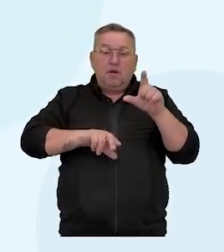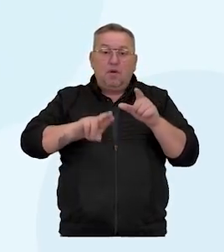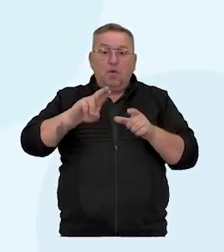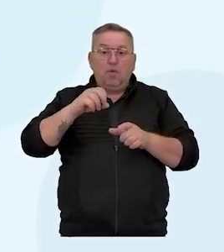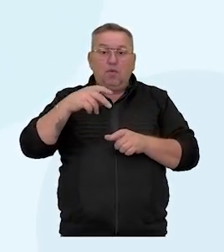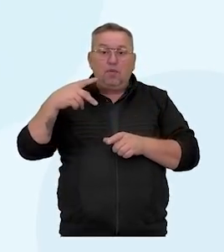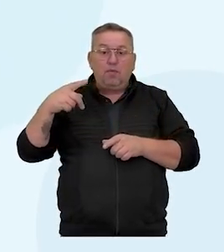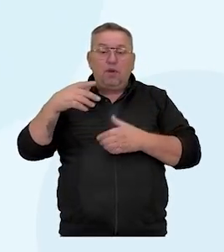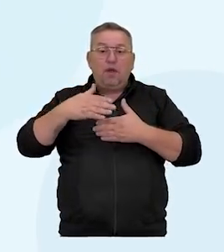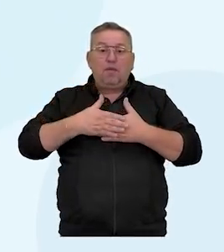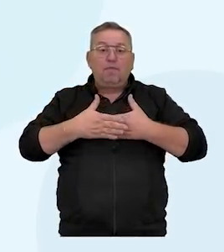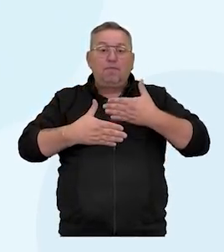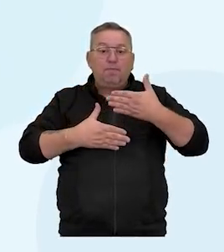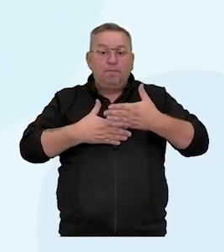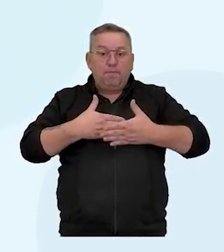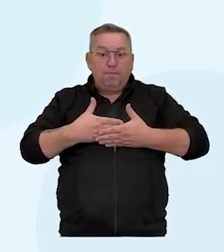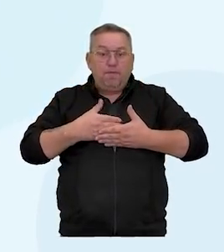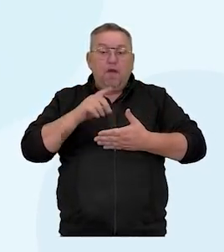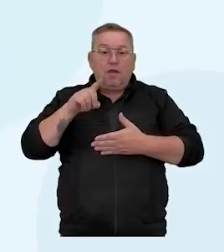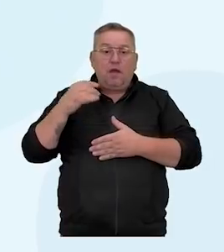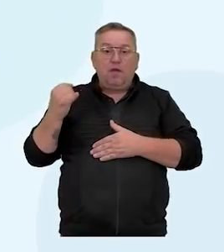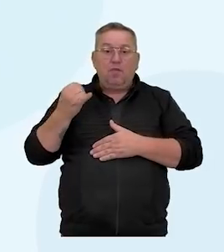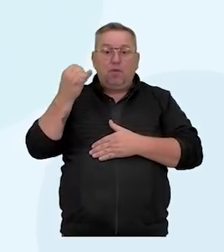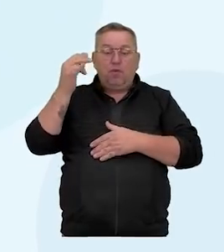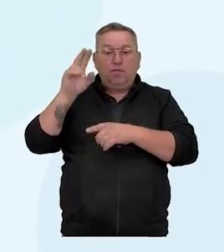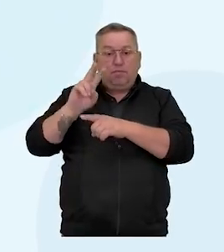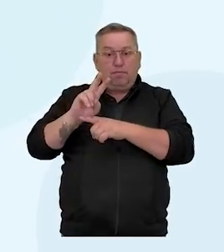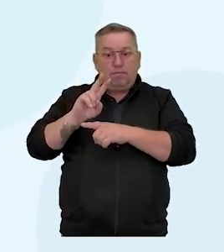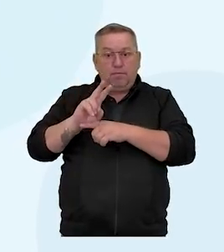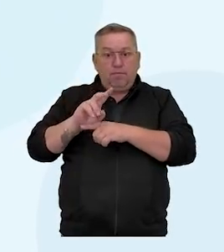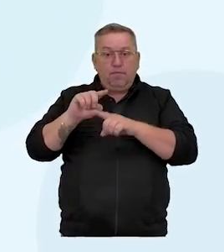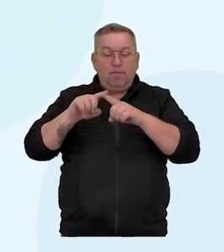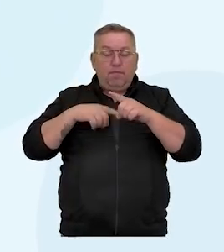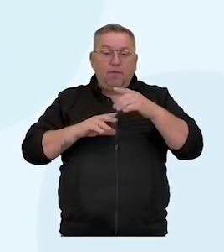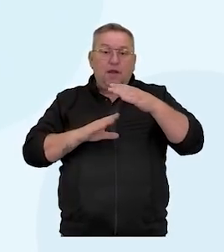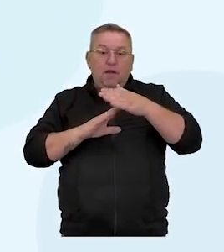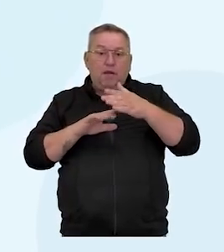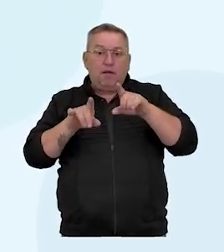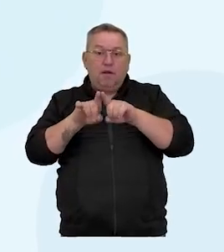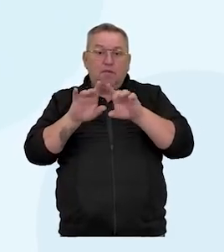Preto, que considera essencial para a proteção da integridade que a